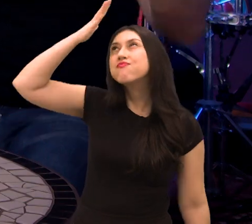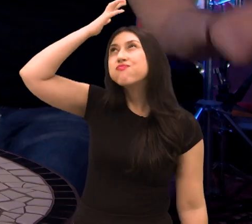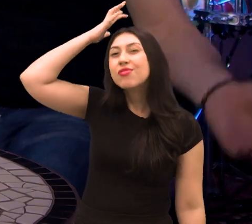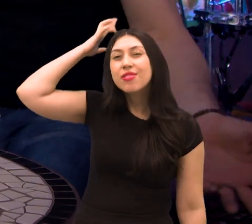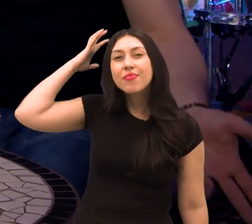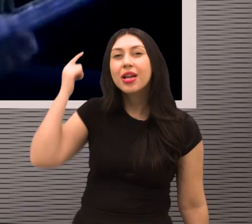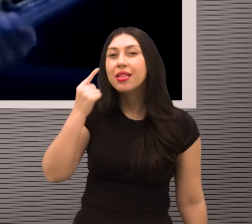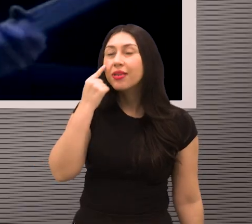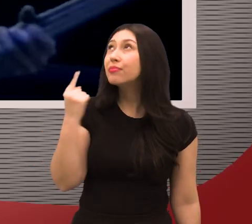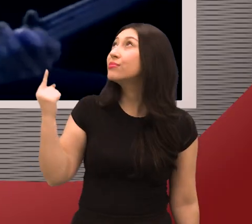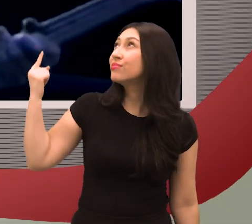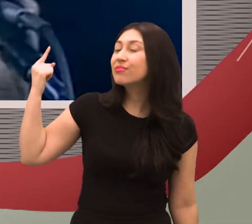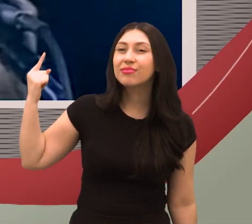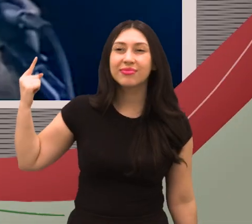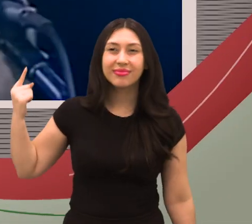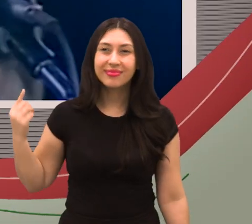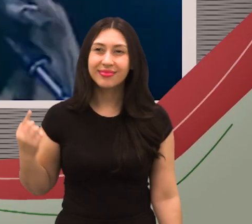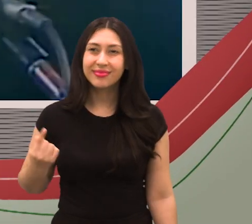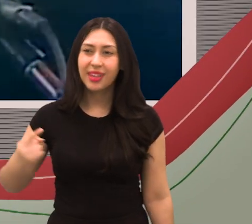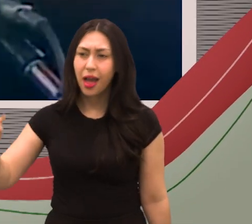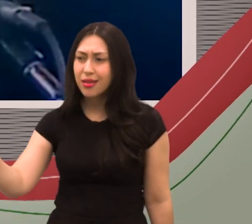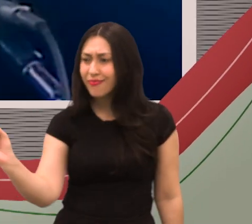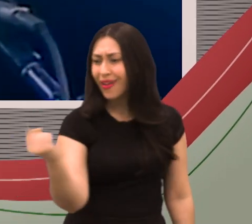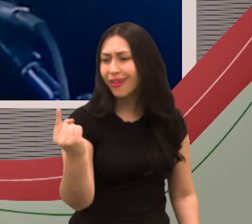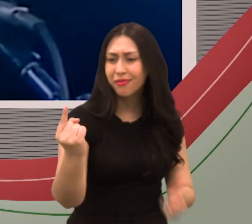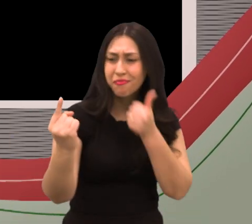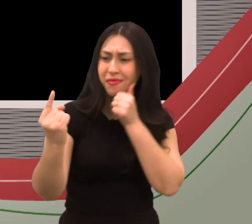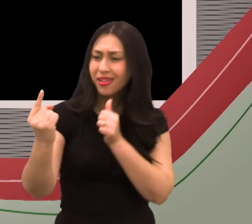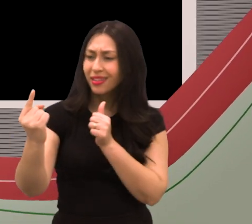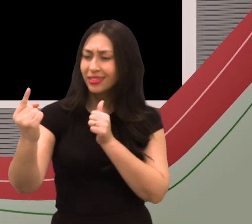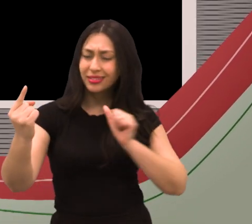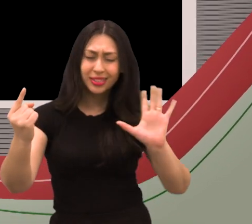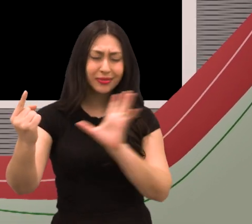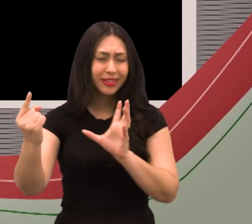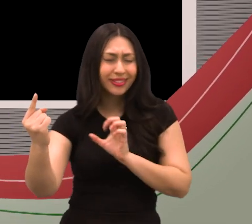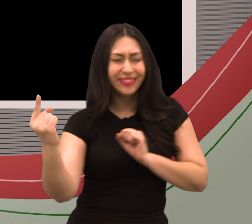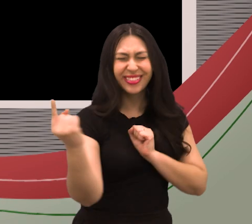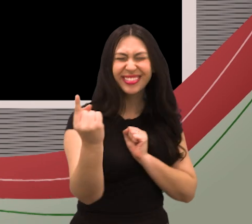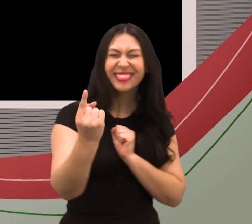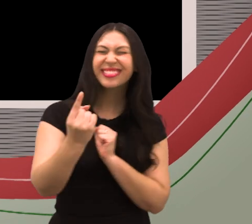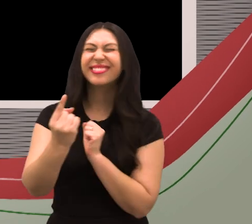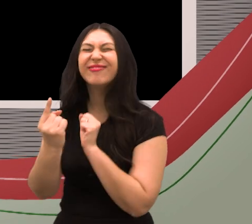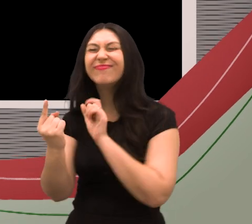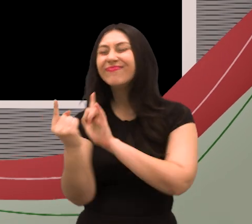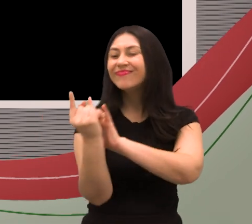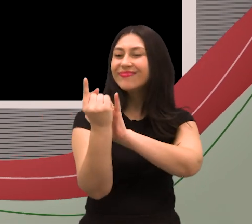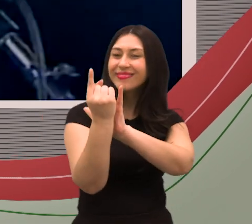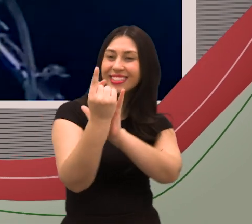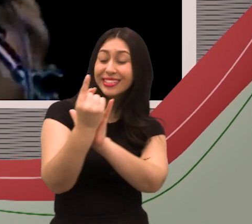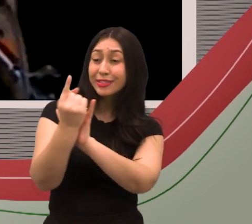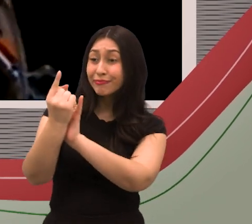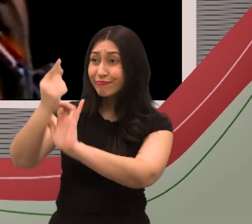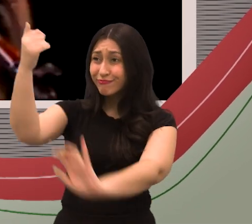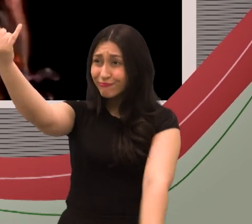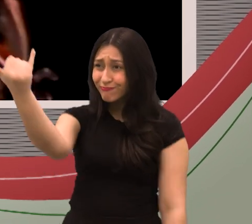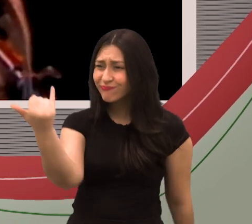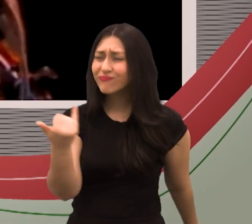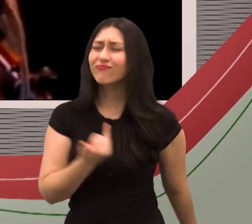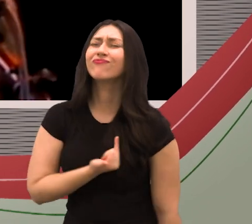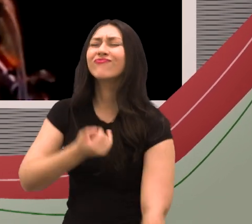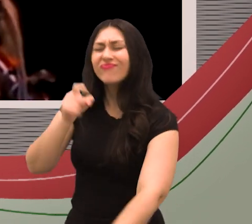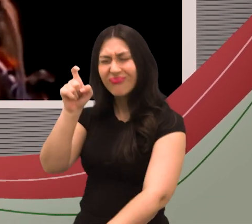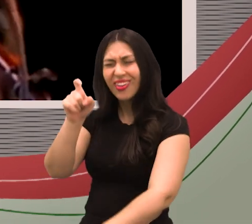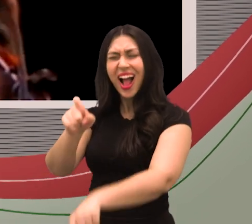nem que era Barão Vermelho. Quem vem com tudo não cansa, mete balanço, meu amor,